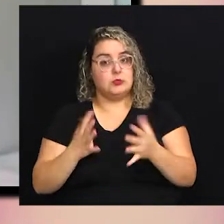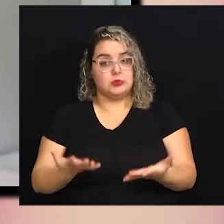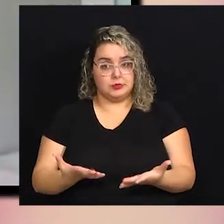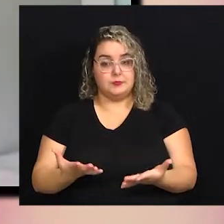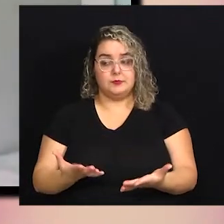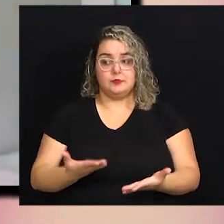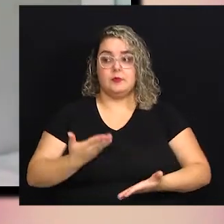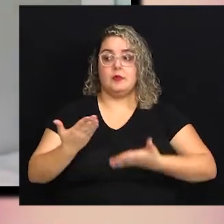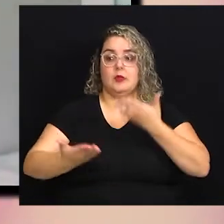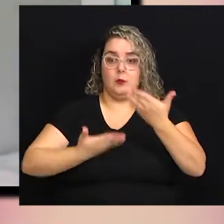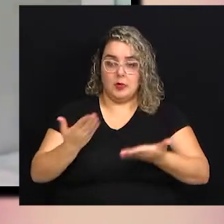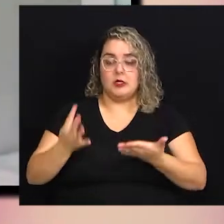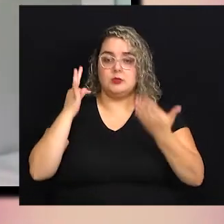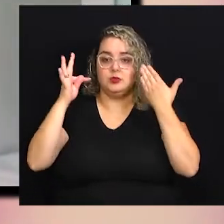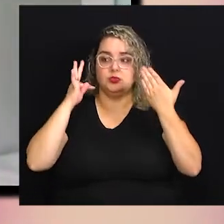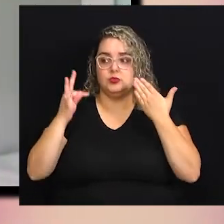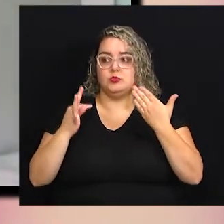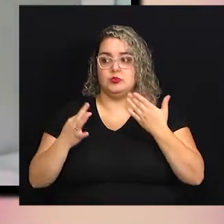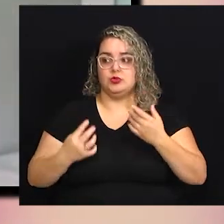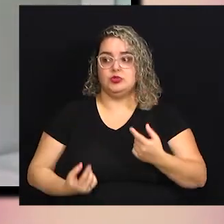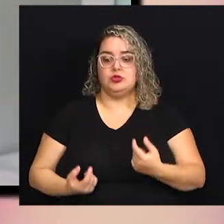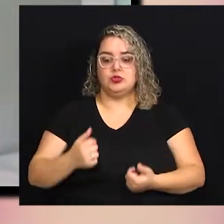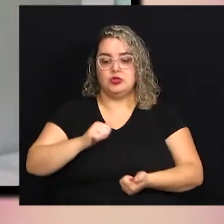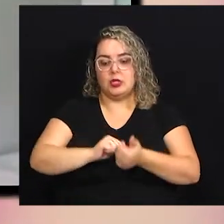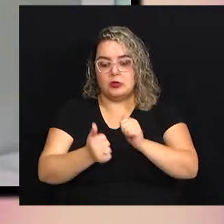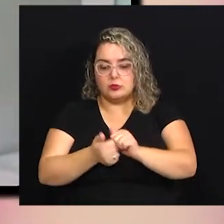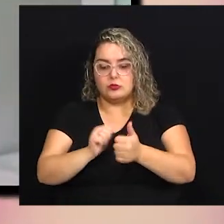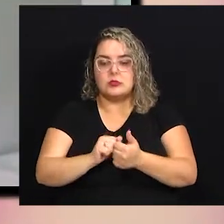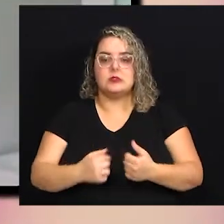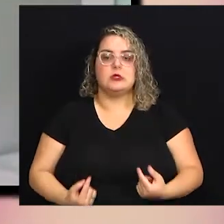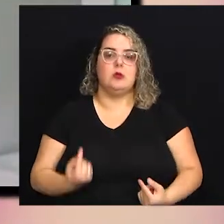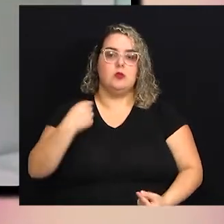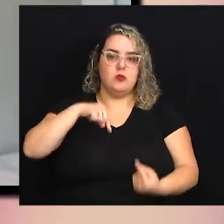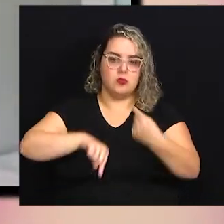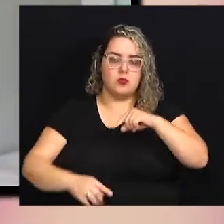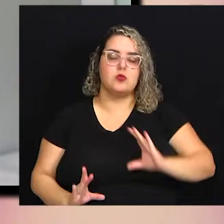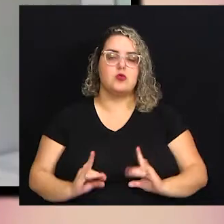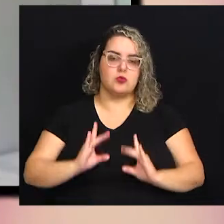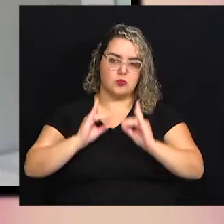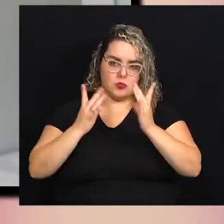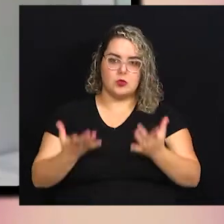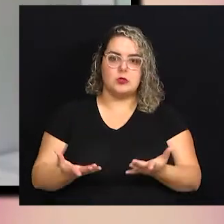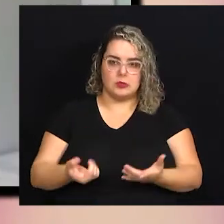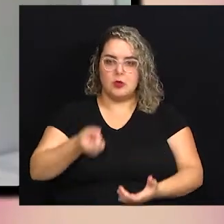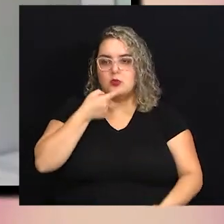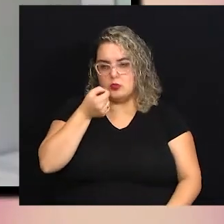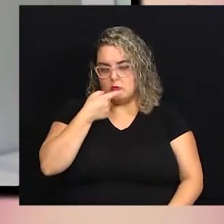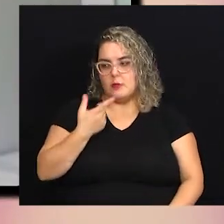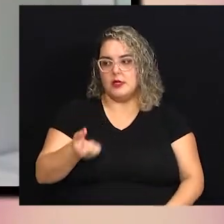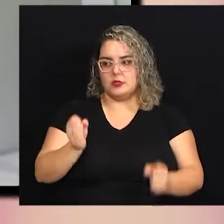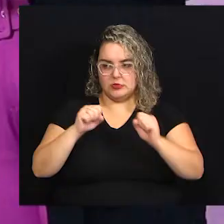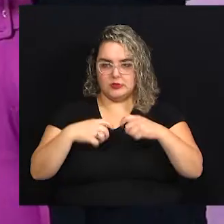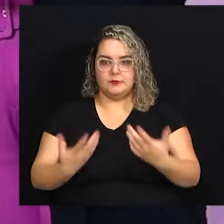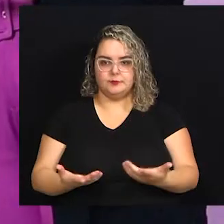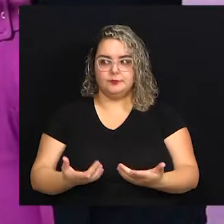Então, é uma forma terapêutica de regulação hormonal. Sim, então a gente trata muitas vezes com contraceptivos. Essa era a